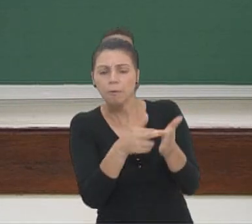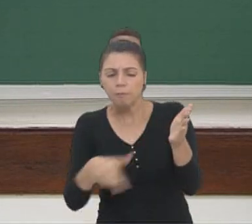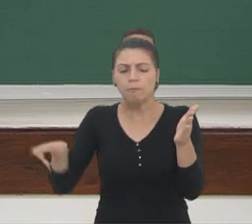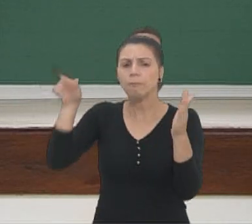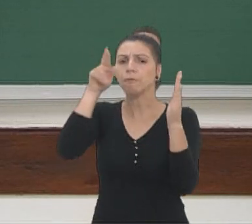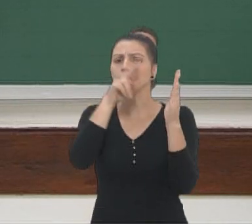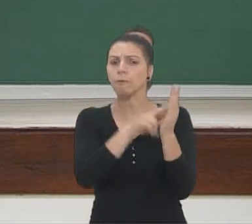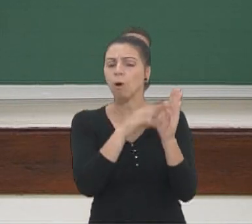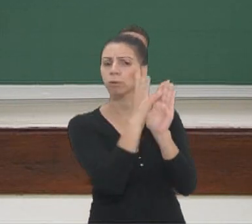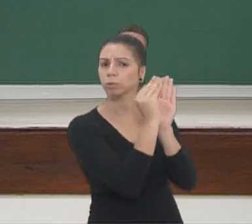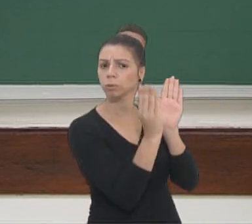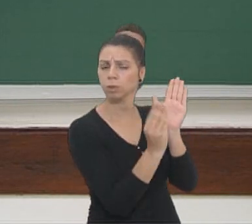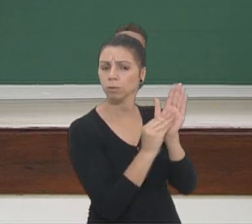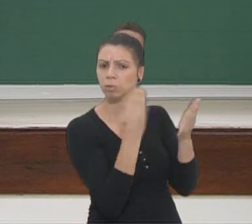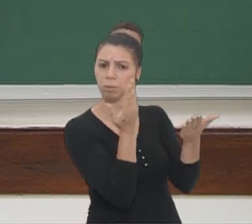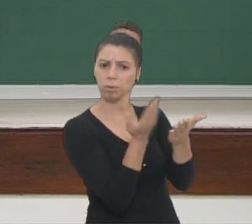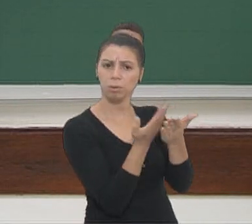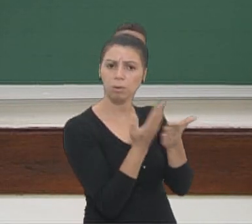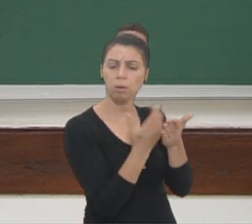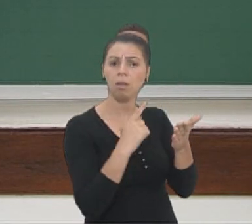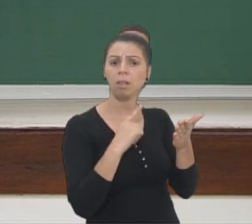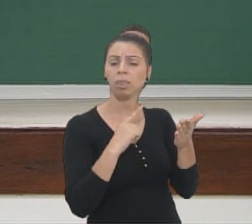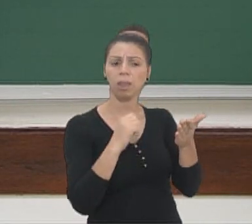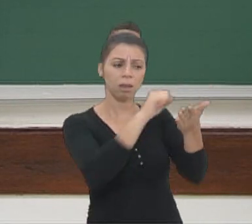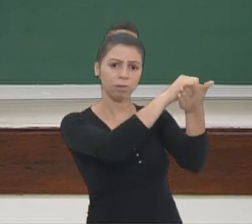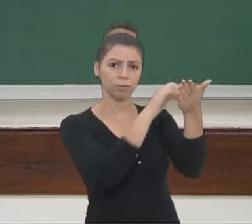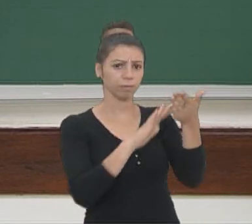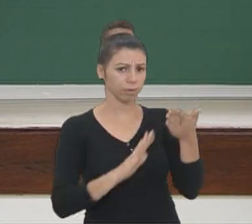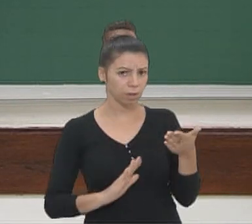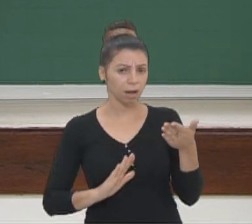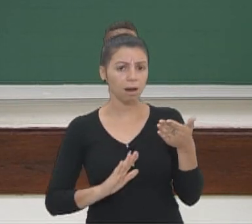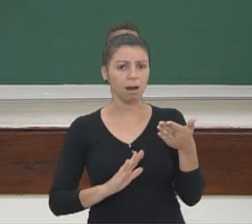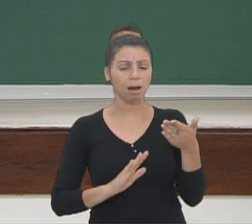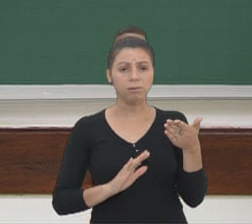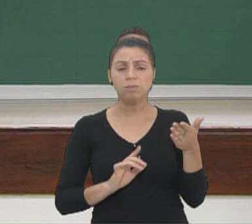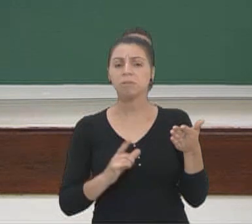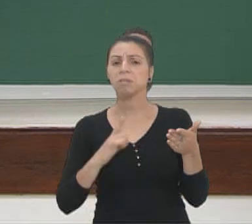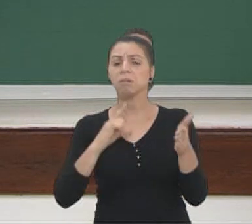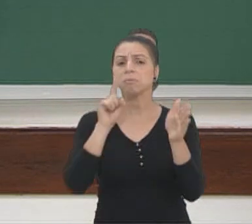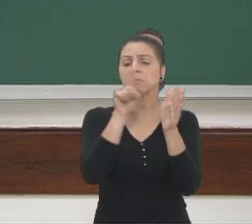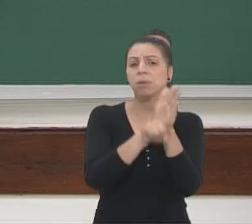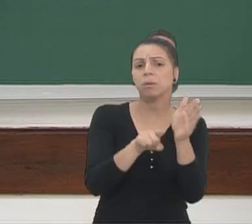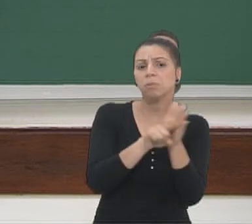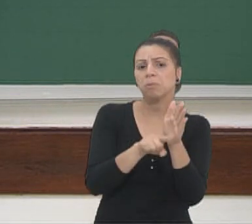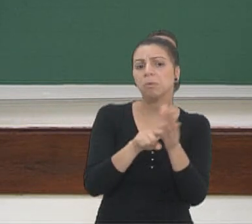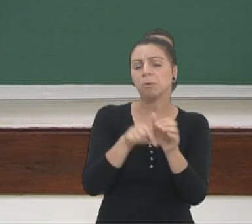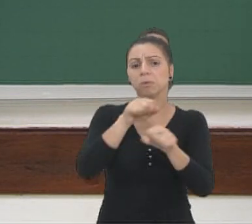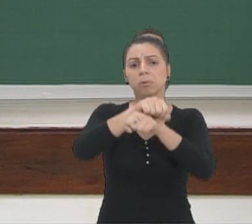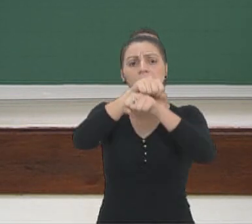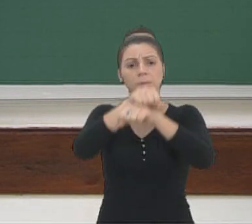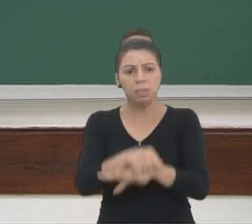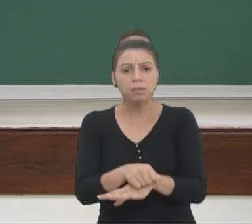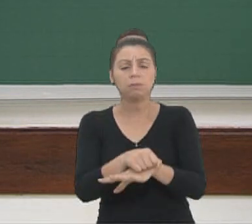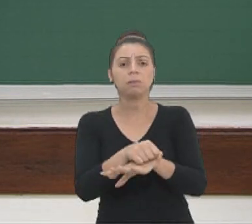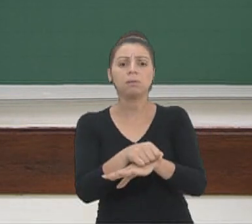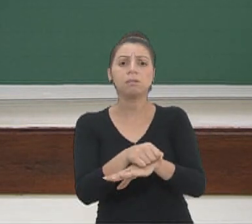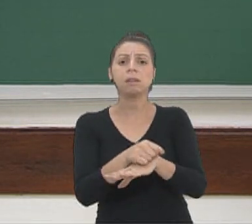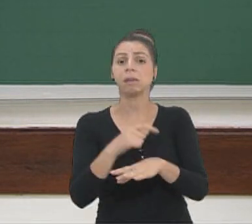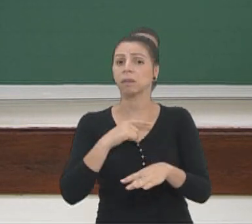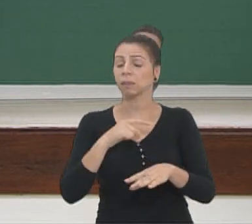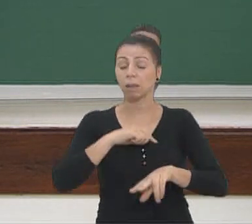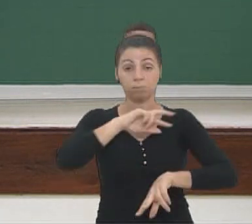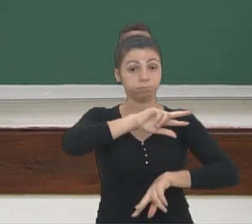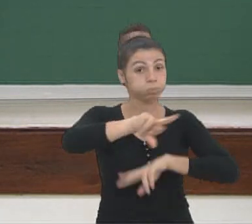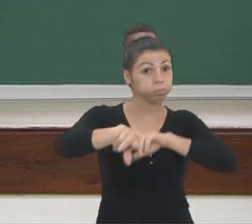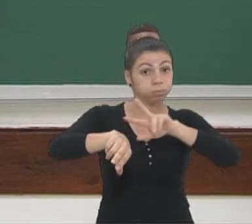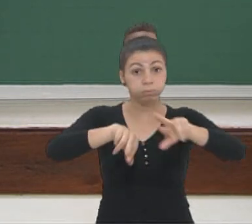conteúdos, dê uma estudadinha, tem lista de exercício, né? Tem teste para você fazer no aplicativo, então você tem bastante coisa